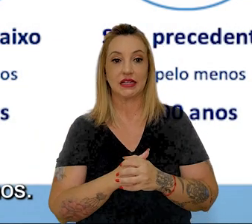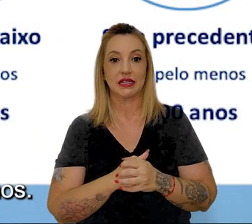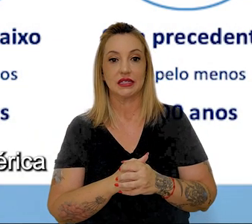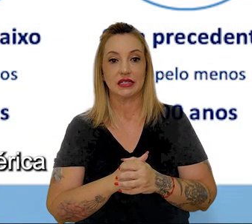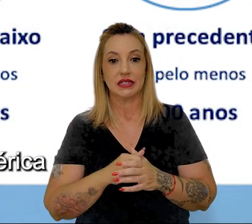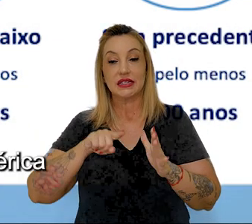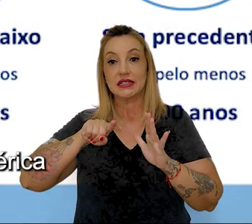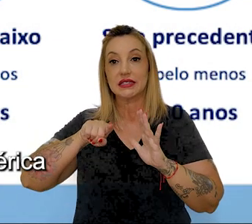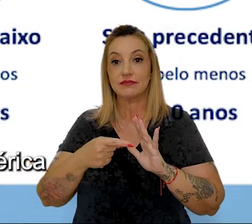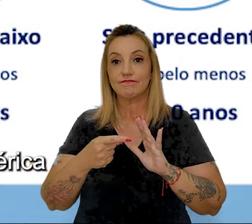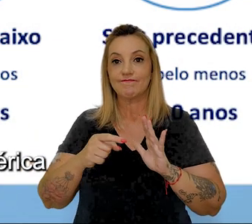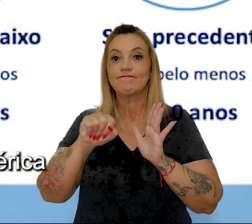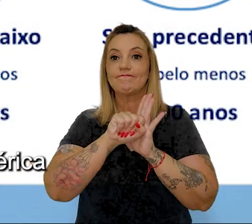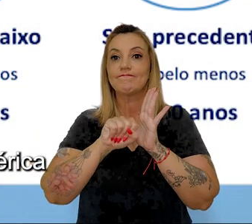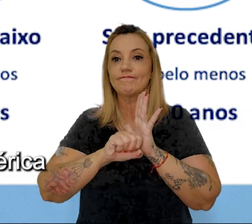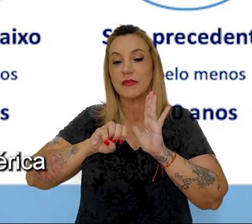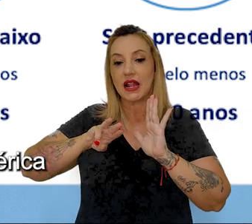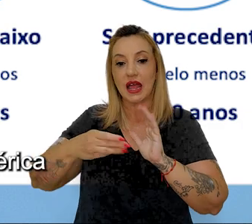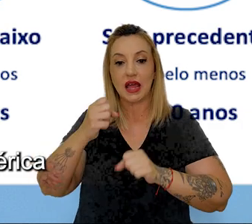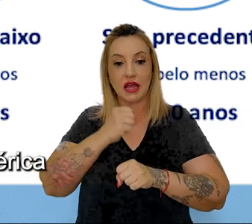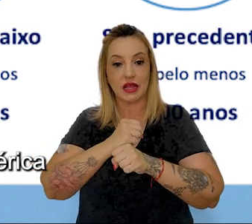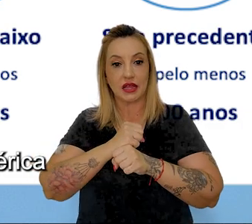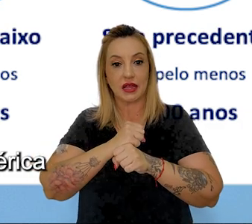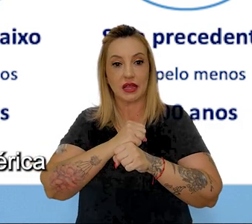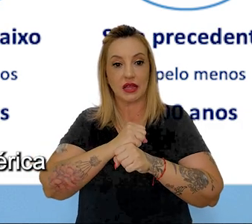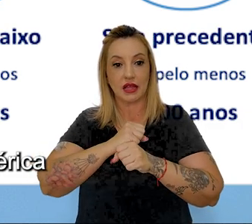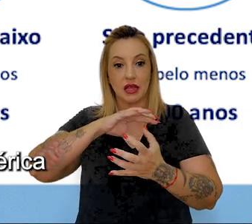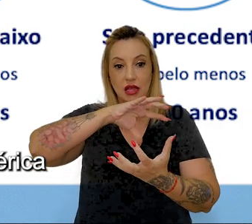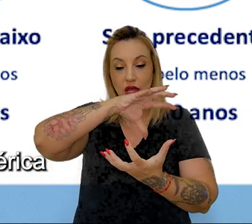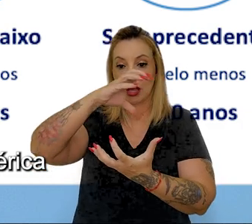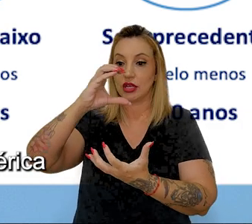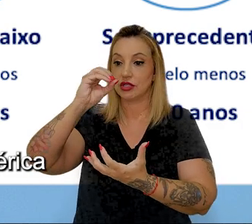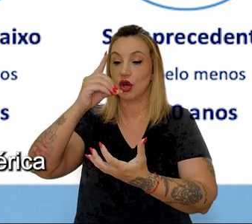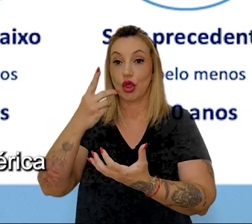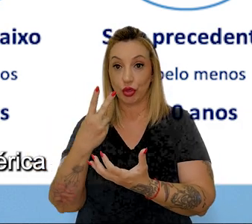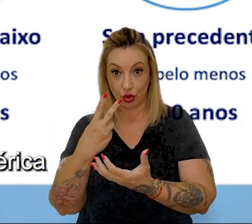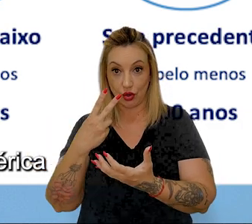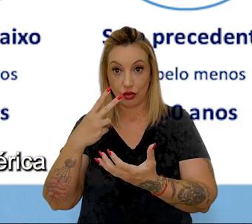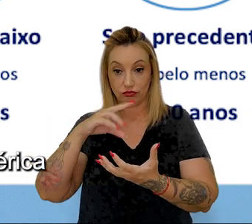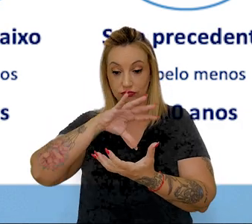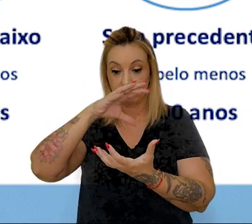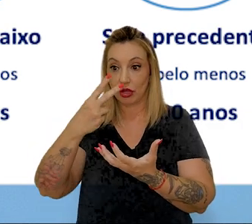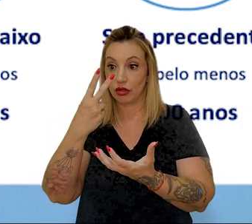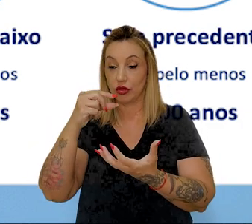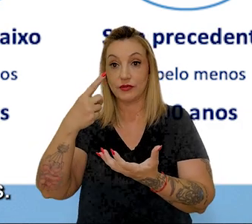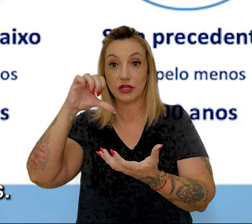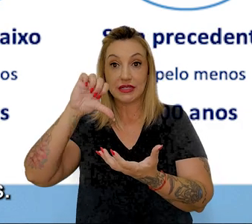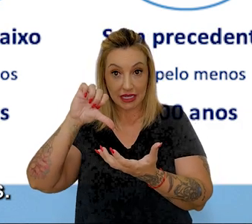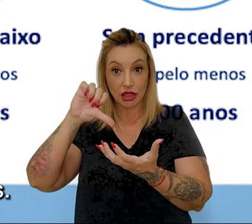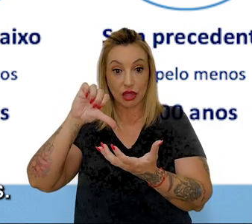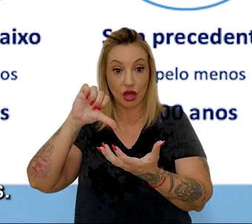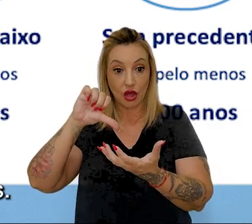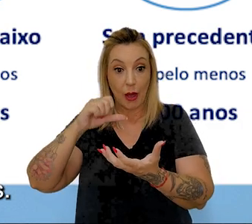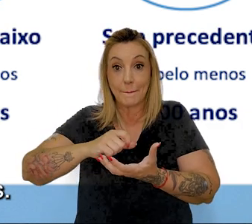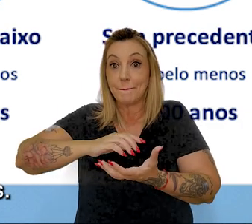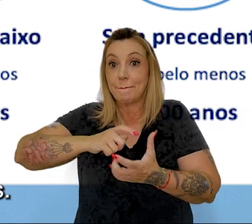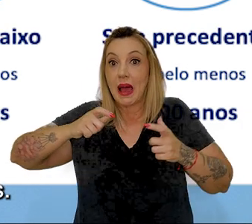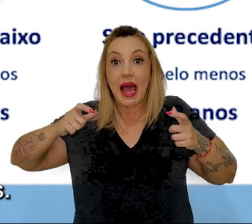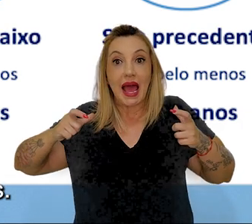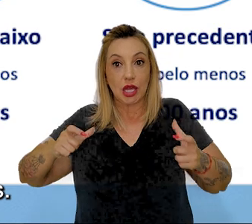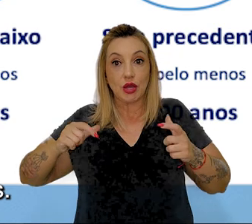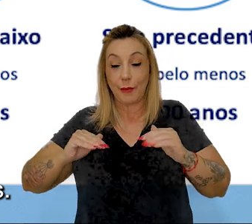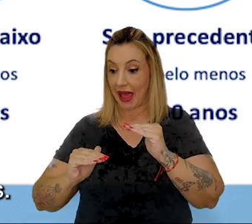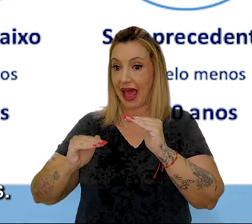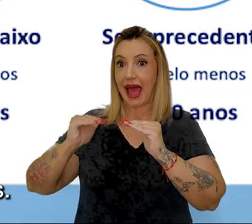milhares de anos por exemplo a concentração atmosférica de CO2 na atmosfera em 2019 foi a maior Ou mais